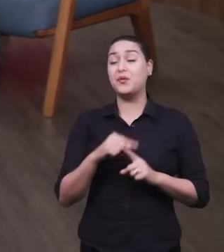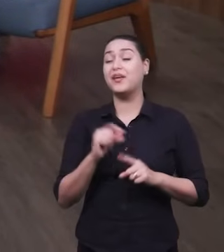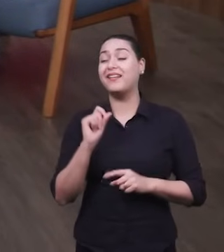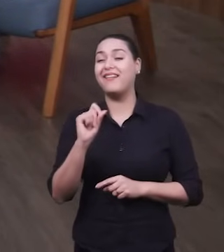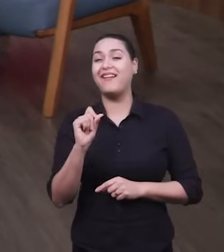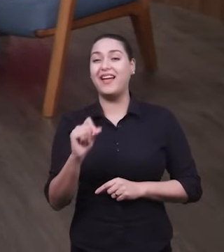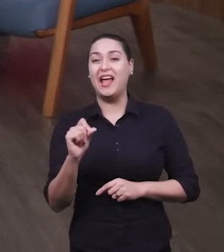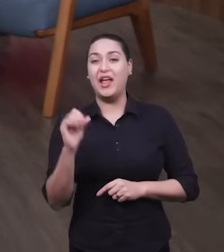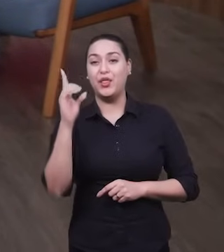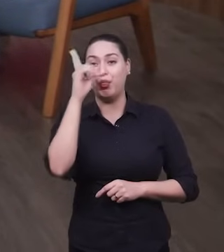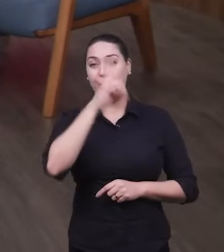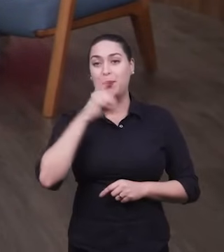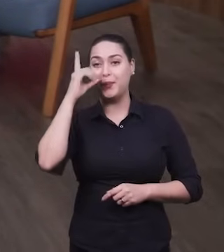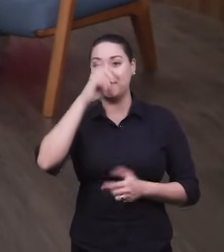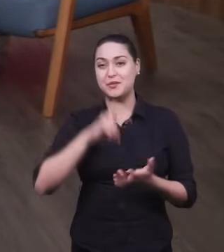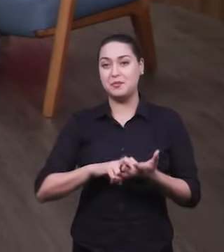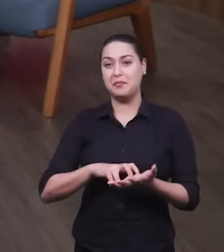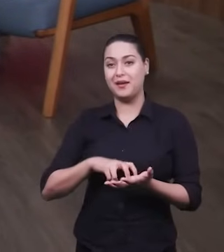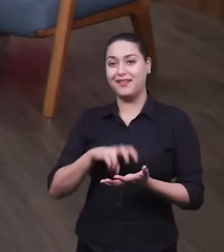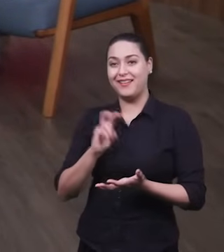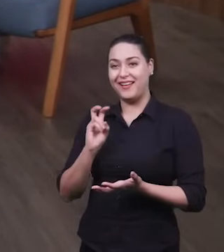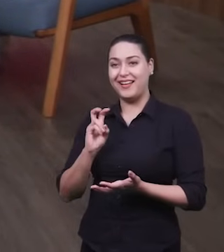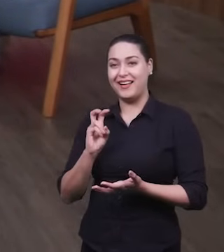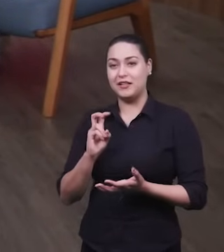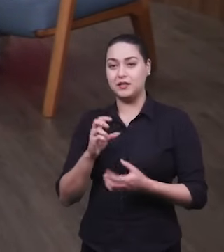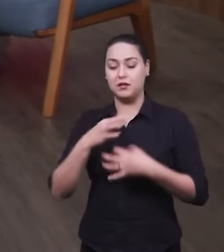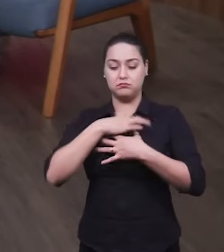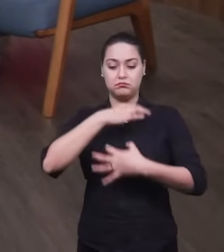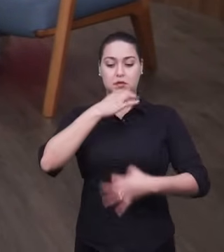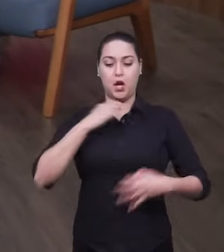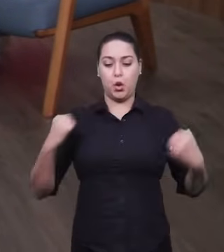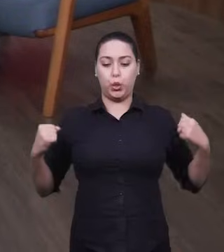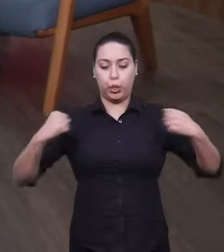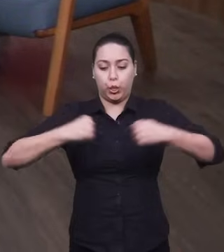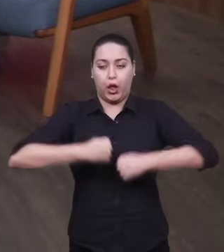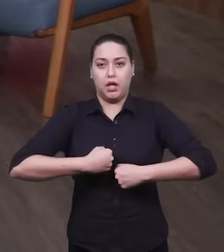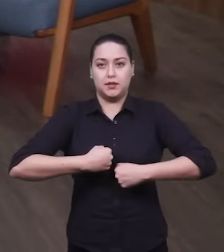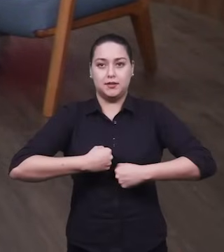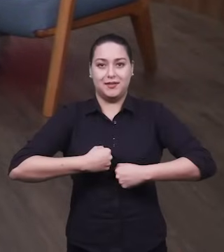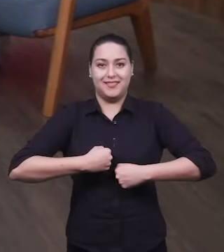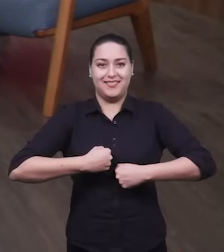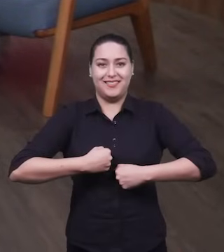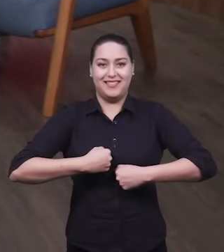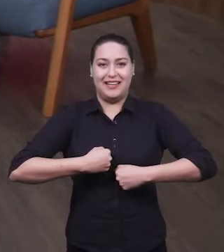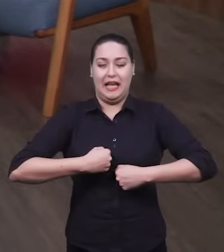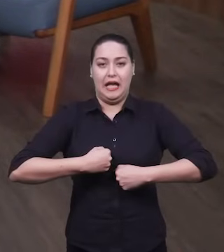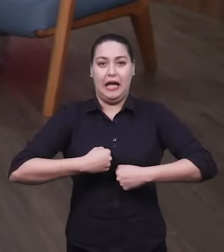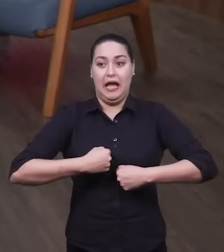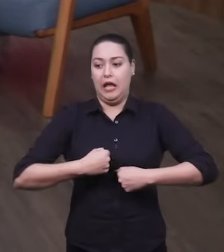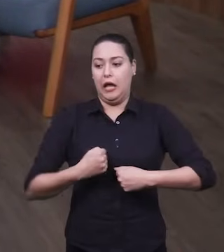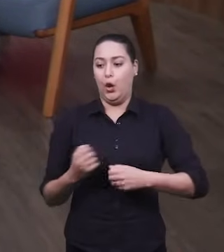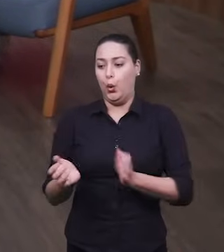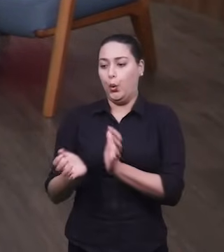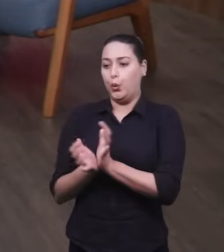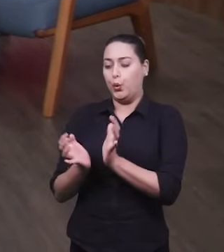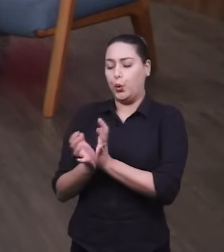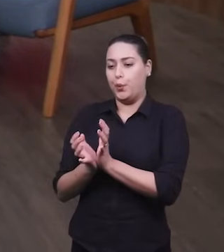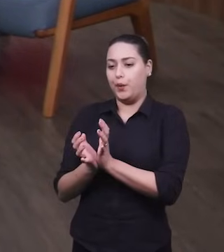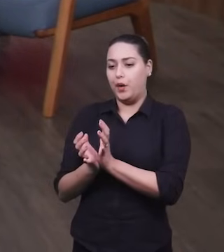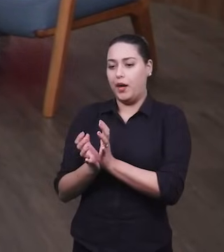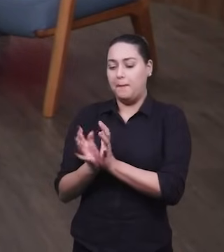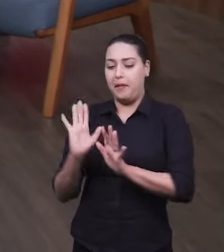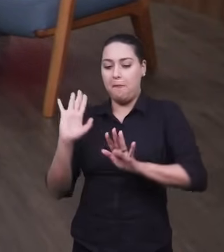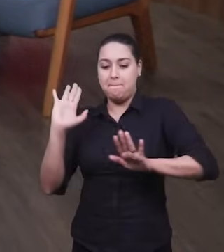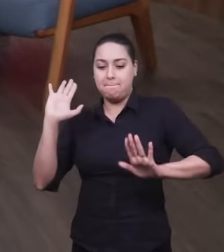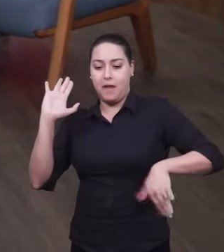por exemplo, domingo de manhã, a gente está saindo de terno e gravata e o pessoal no mesmo elevador indo para a praia. E eles